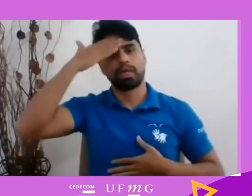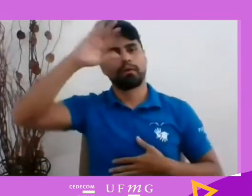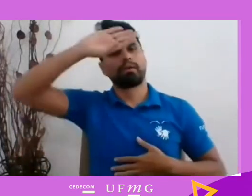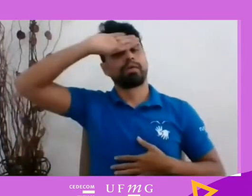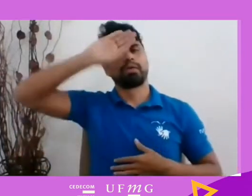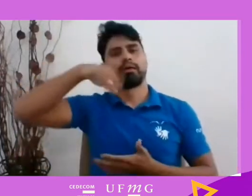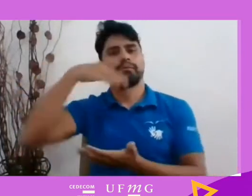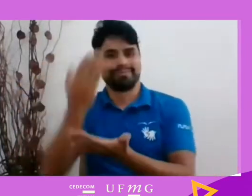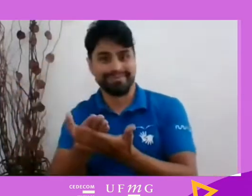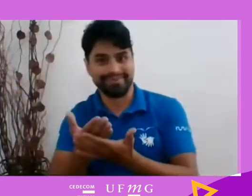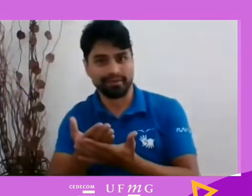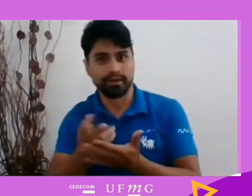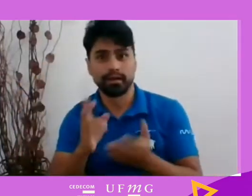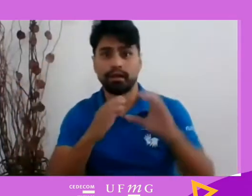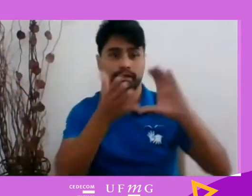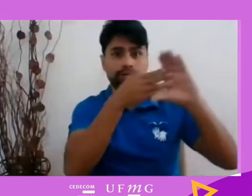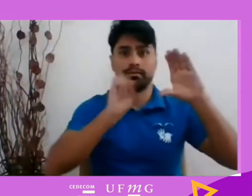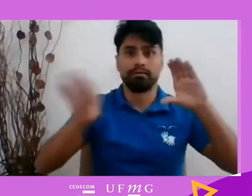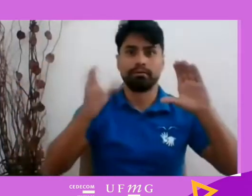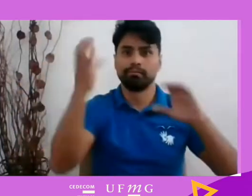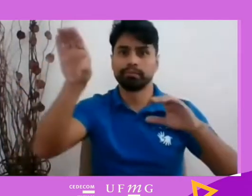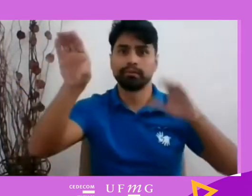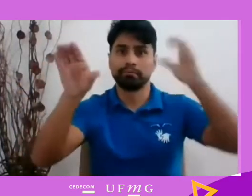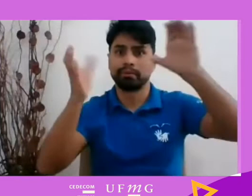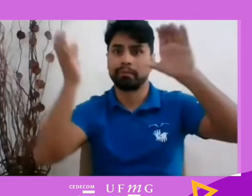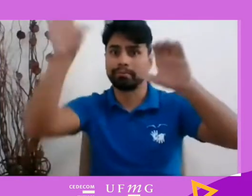coisa nova, porque